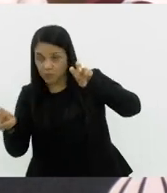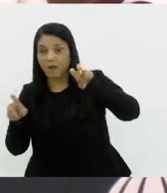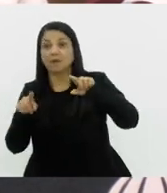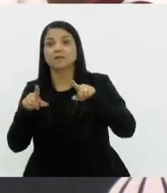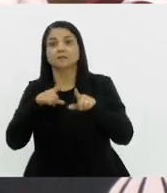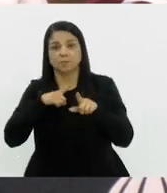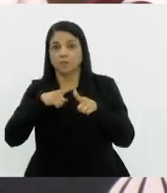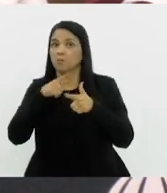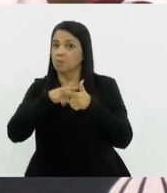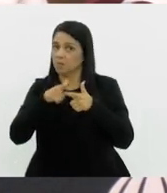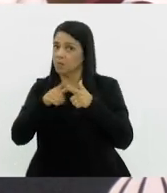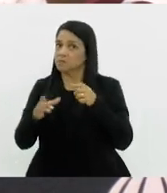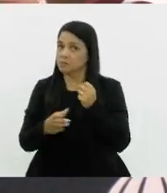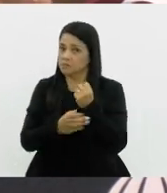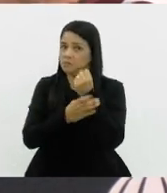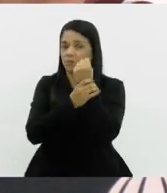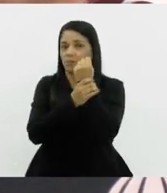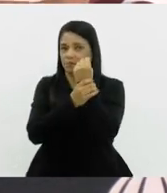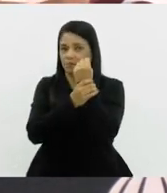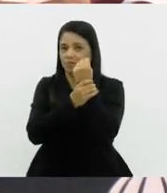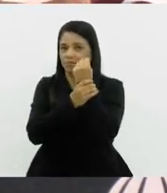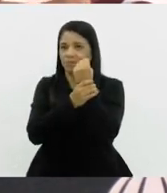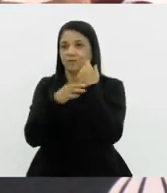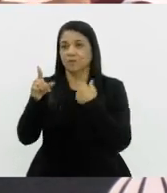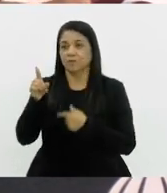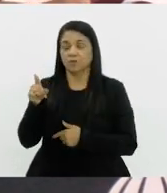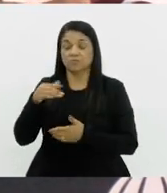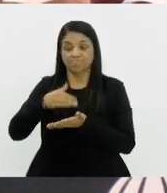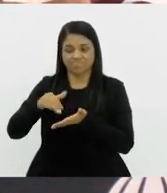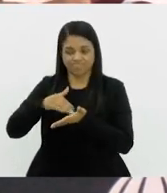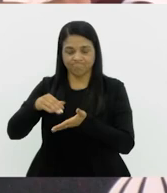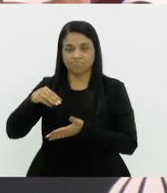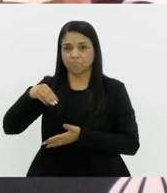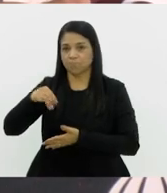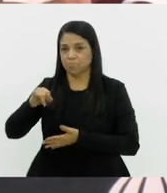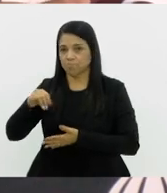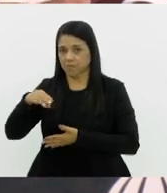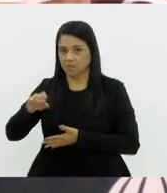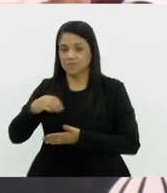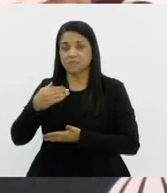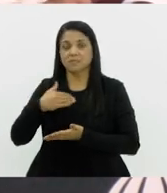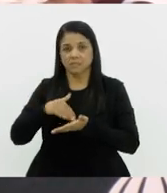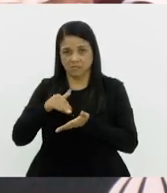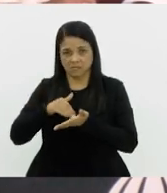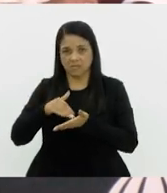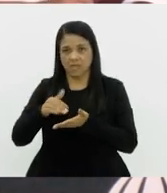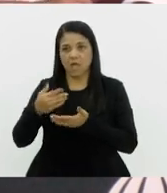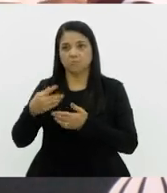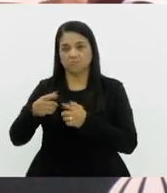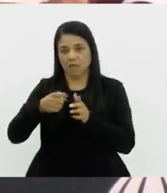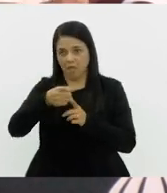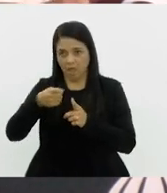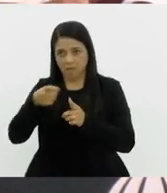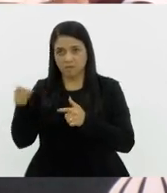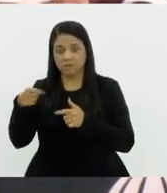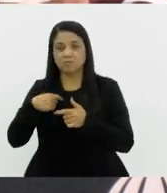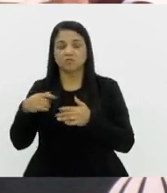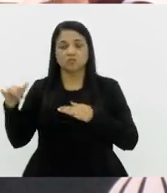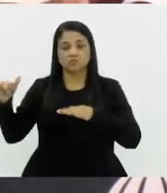também. Infelizmente, quando o Mink era secretário, nós conseguimos fechar esse ponto e ele foi